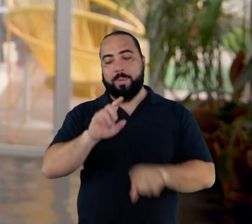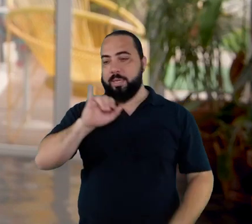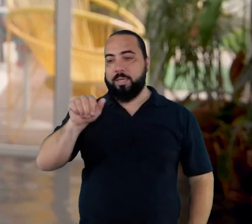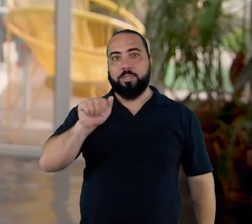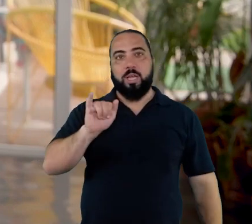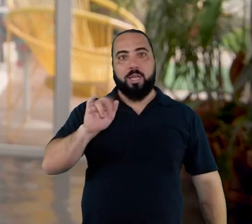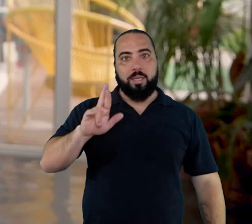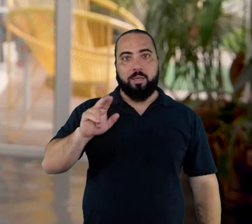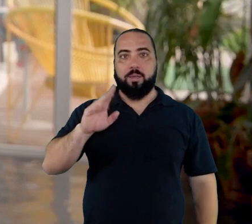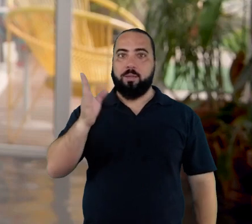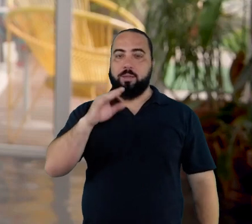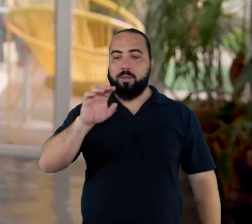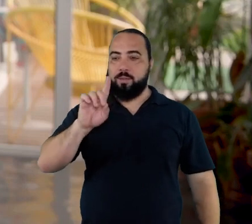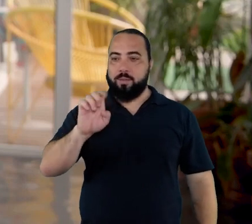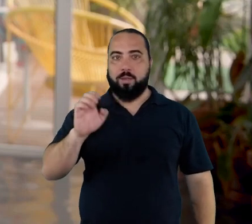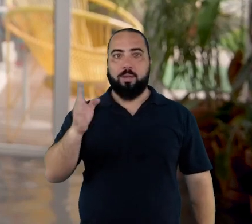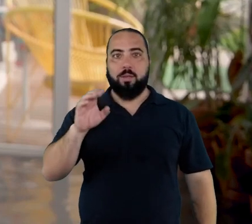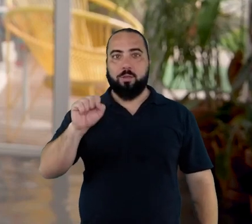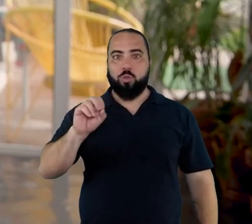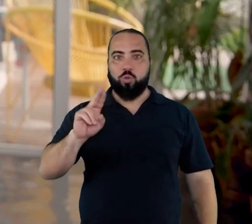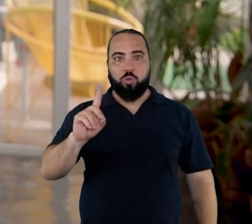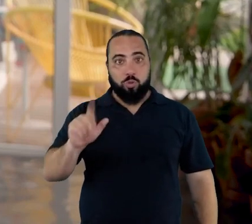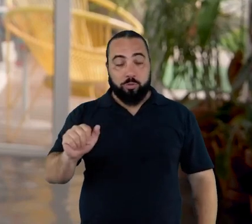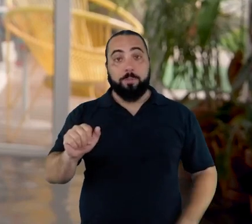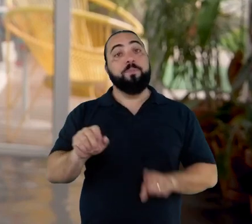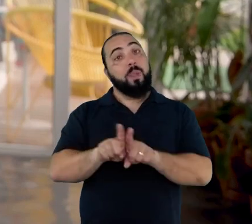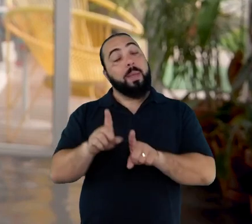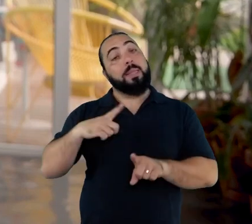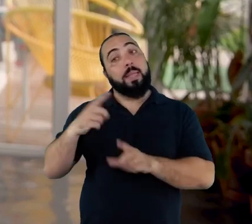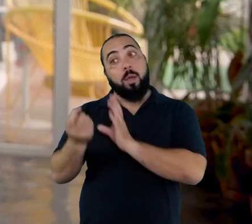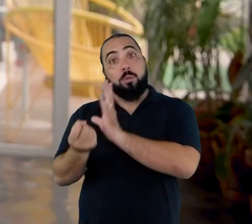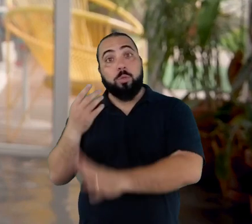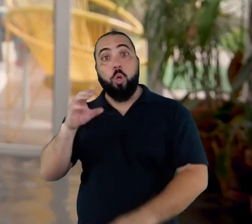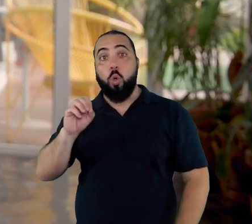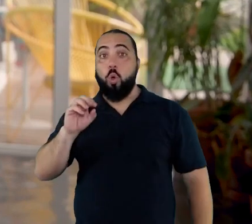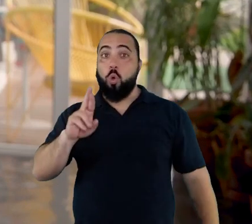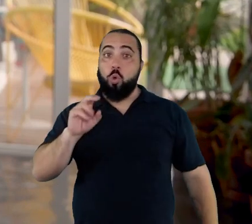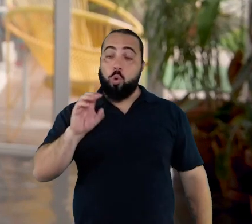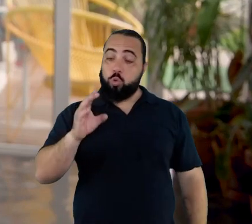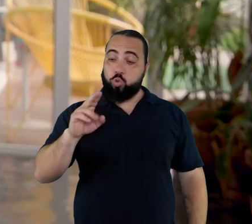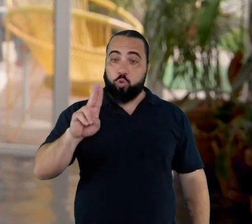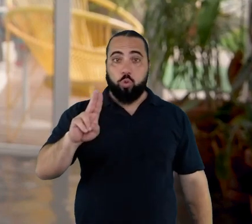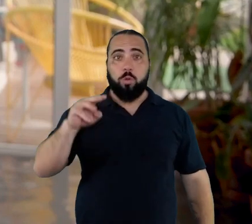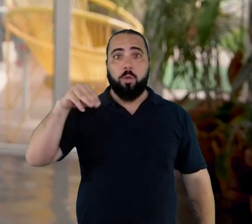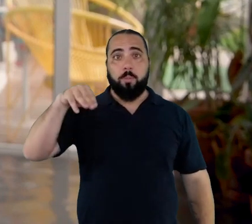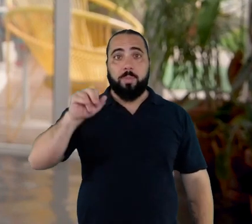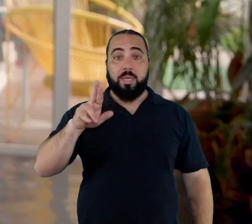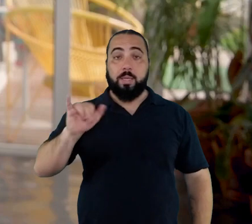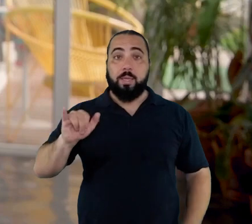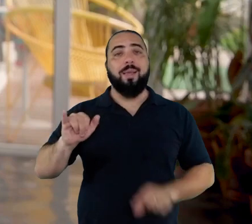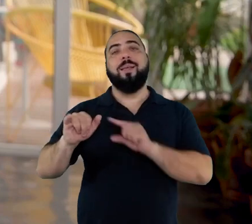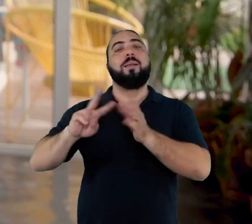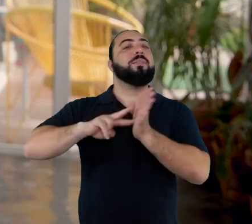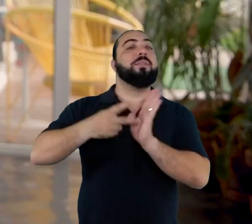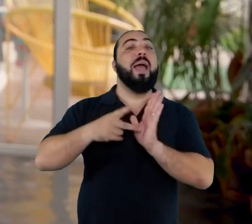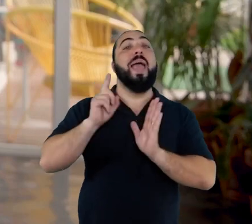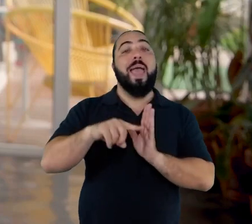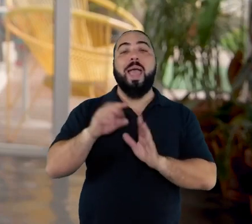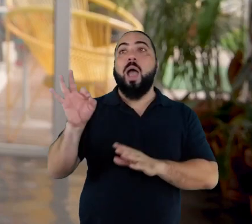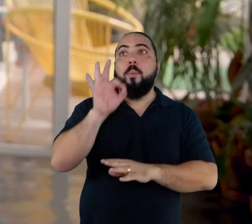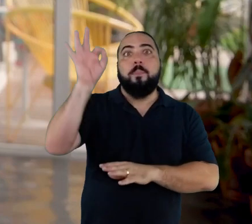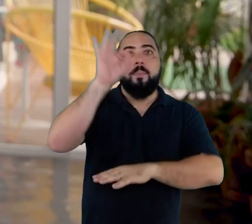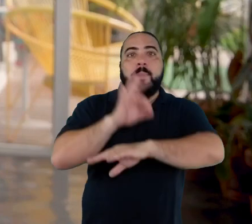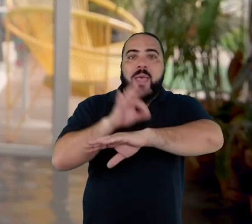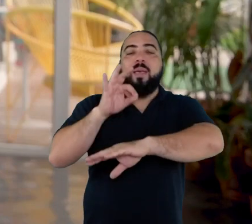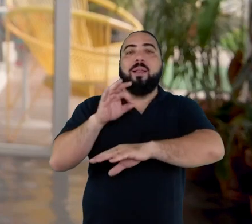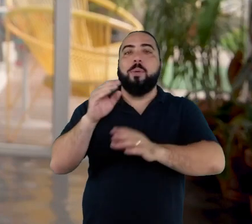que na verdade dão sentido ao nome Uruçumirim, porque Uruçumirim quer dizer abelha pequena.